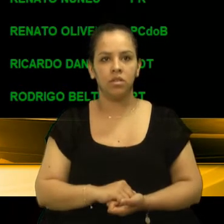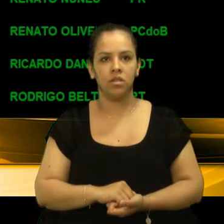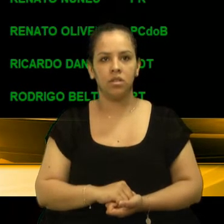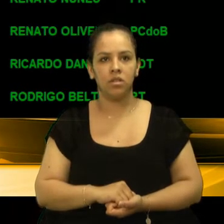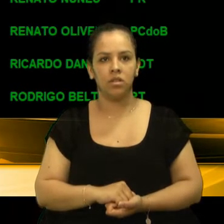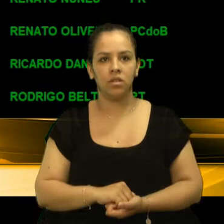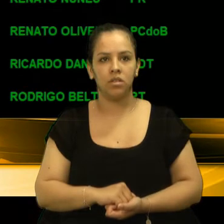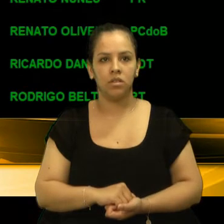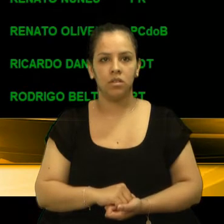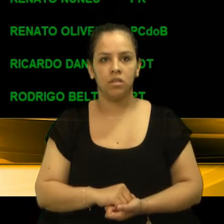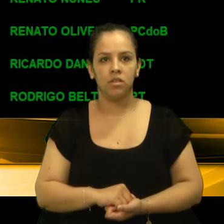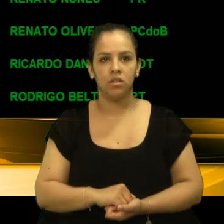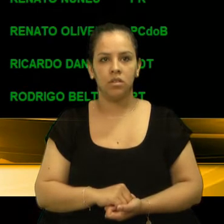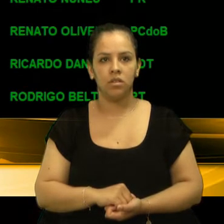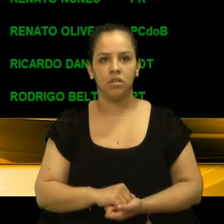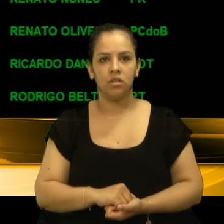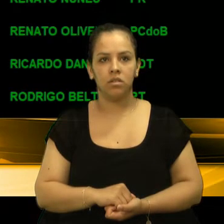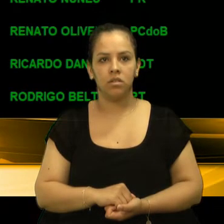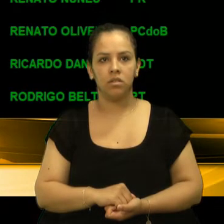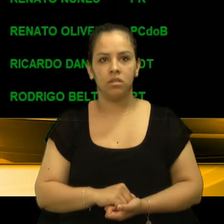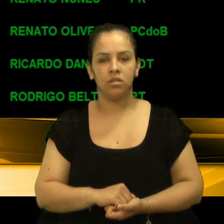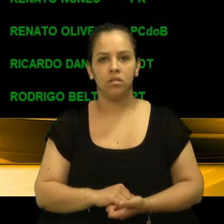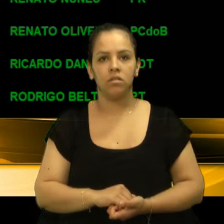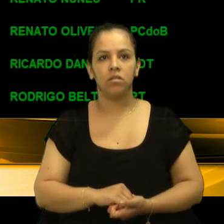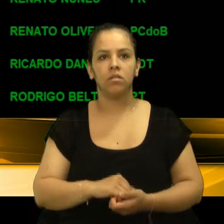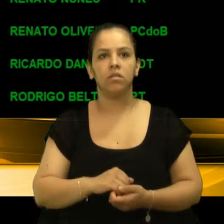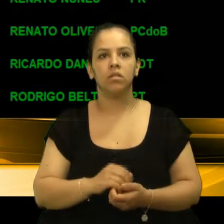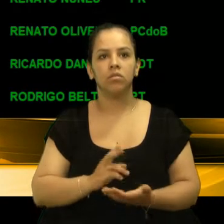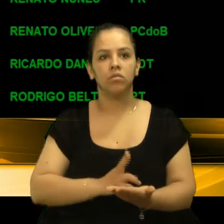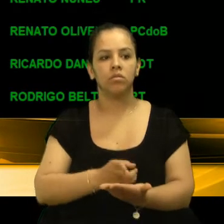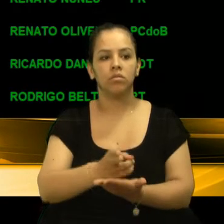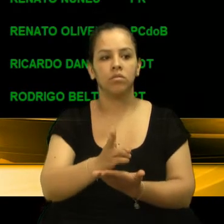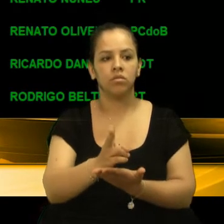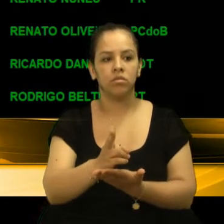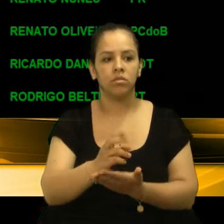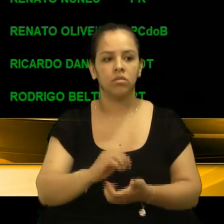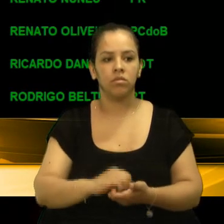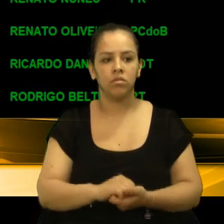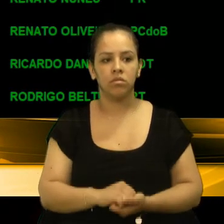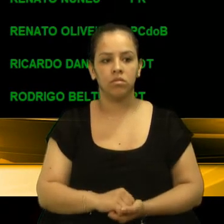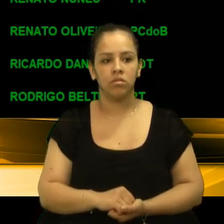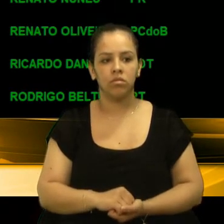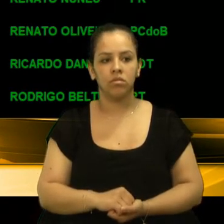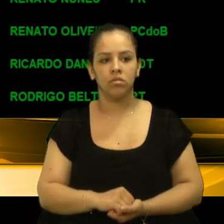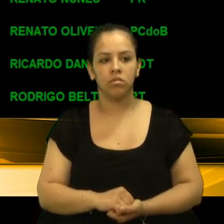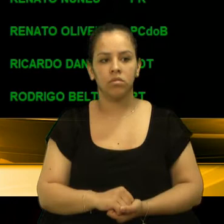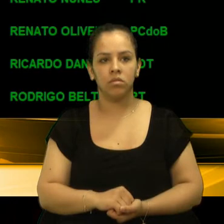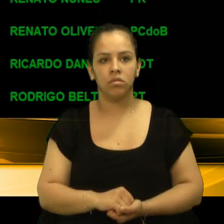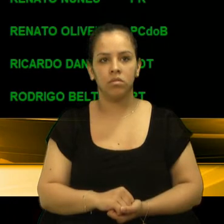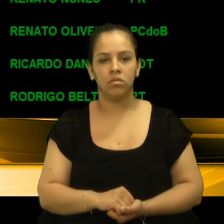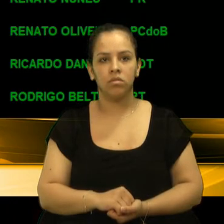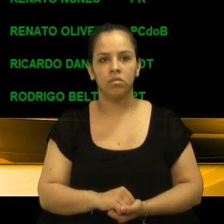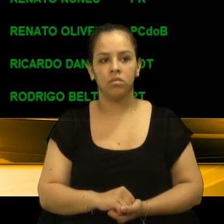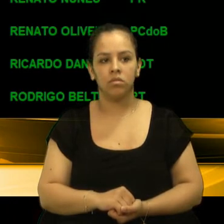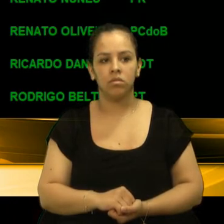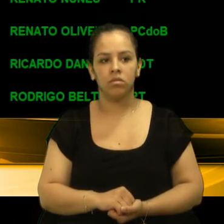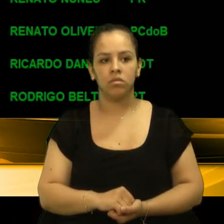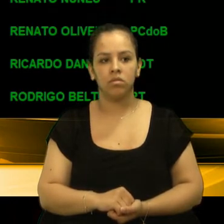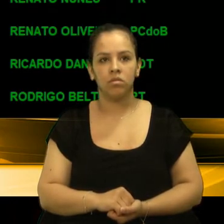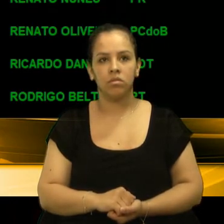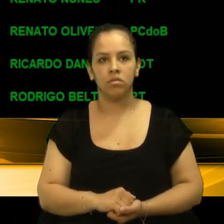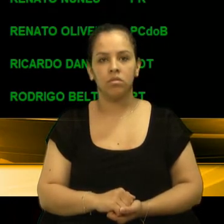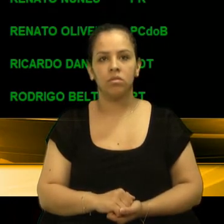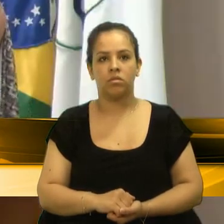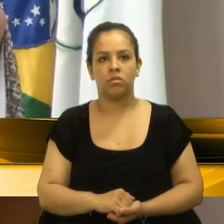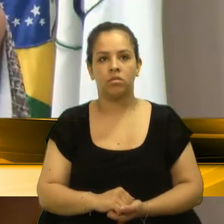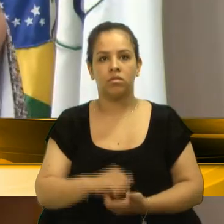contas quinzenais quanto ao andamento do processo. Desde o fechamento do